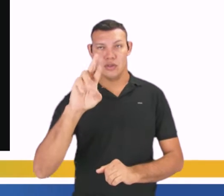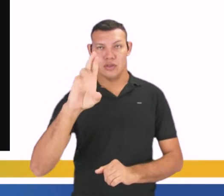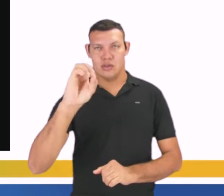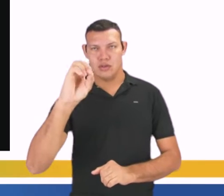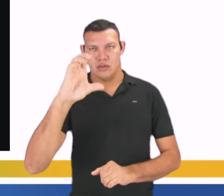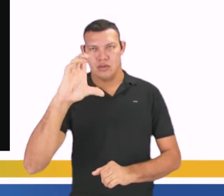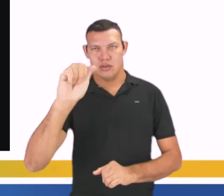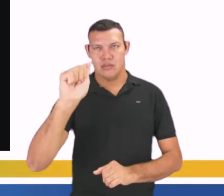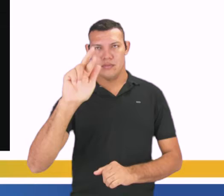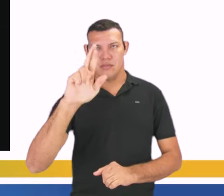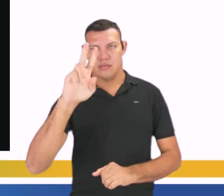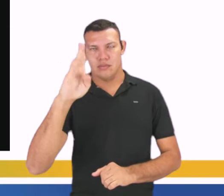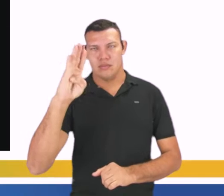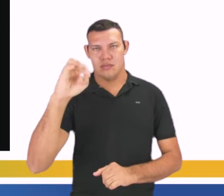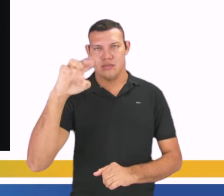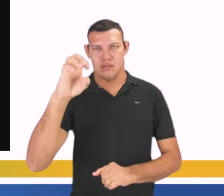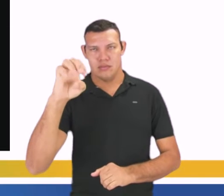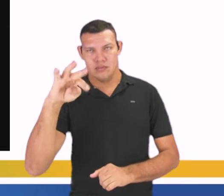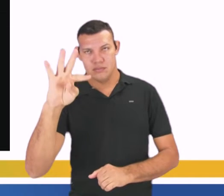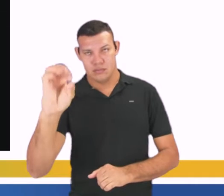principalmente derivados do petróleo,